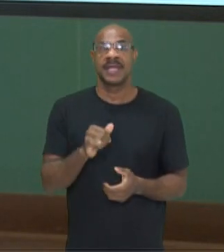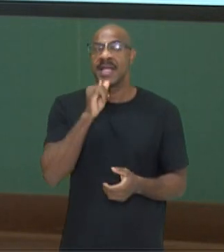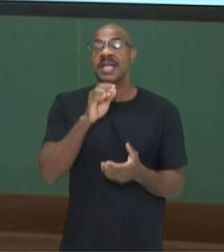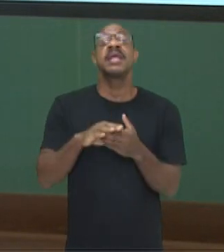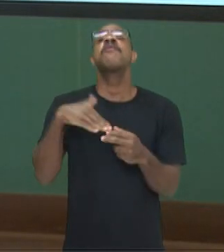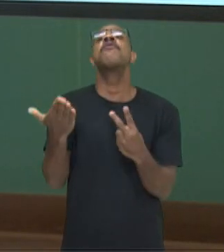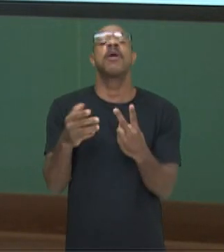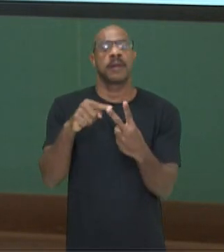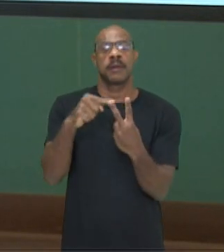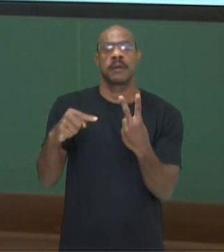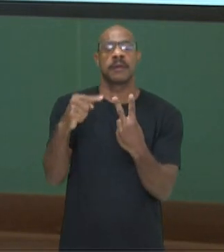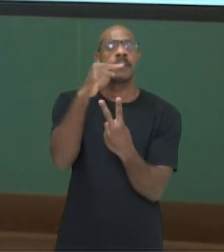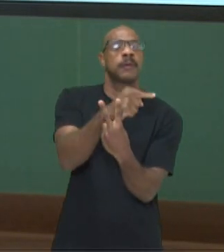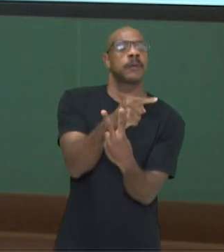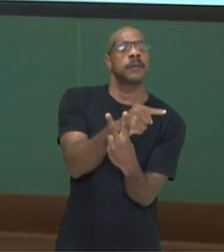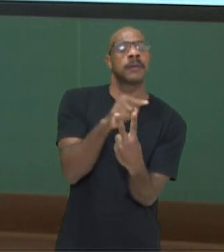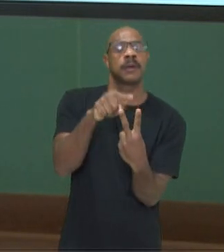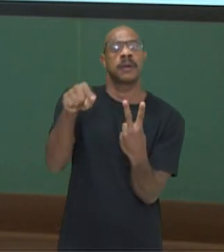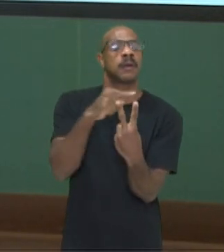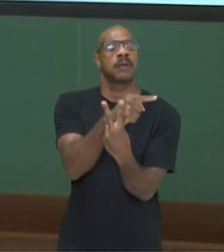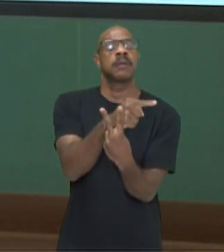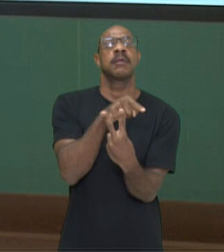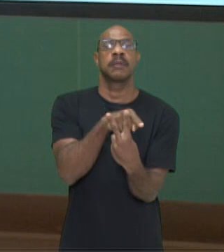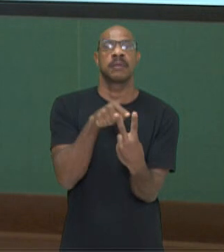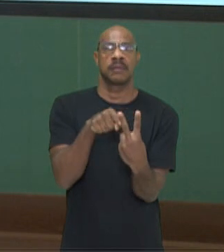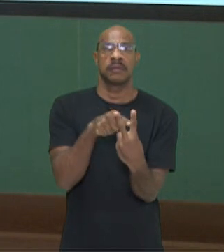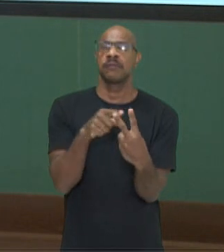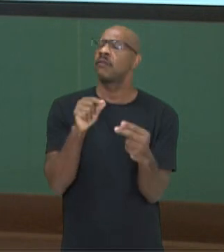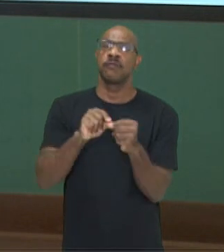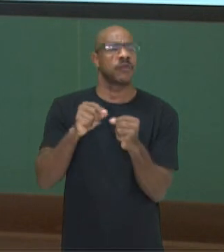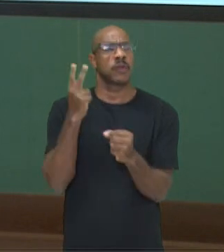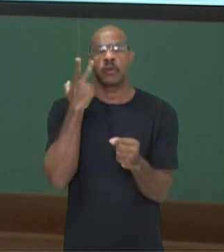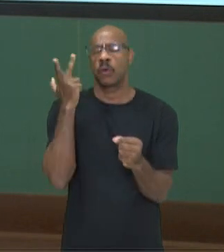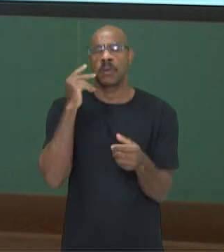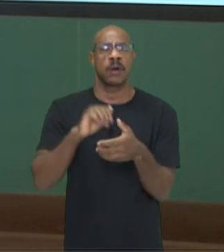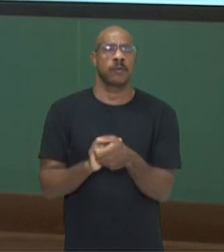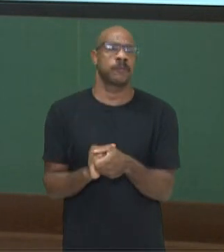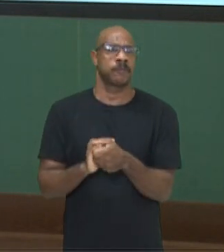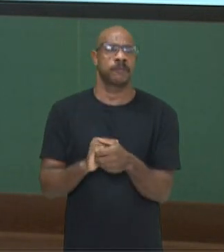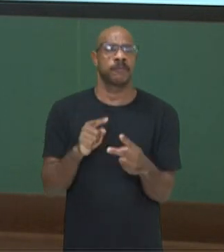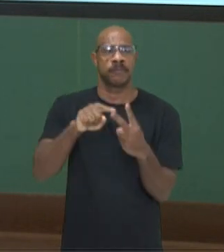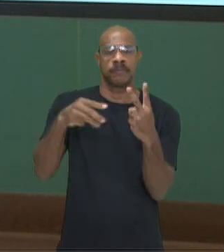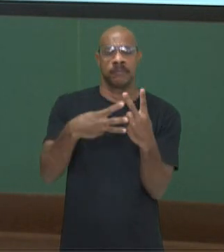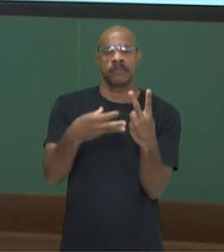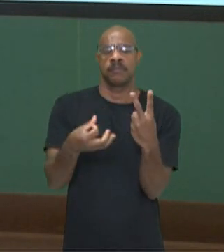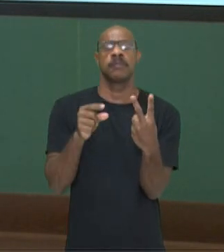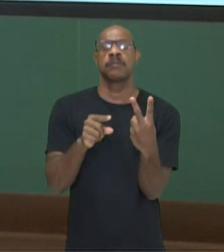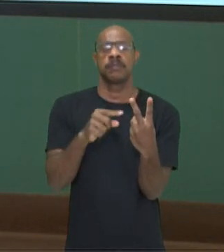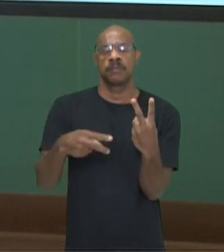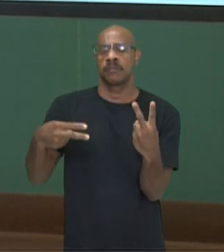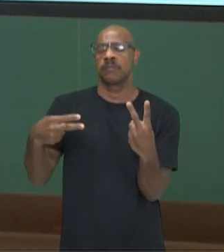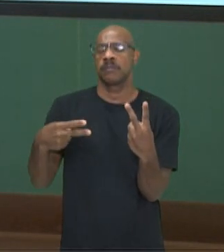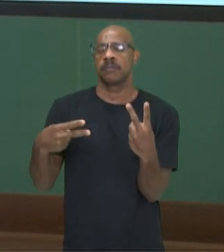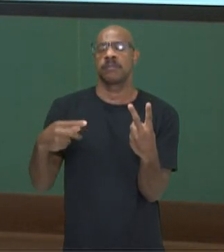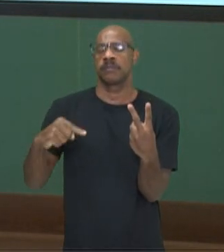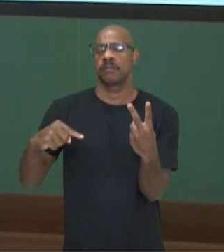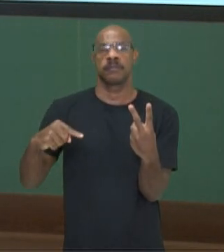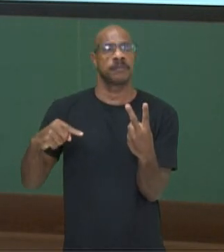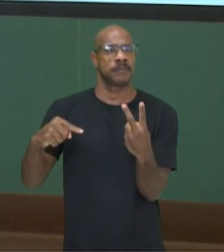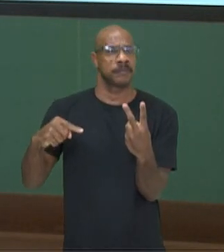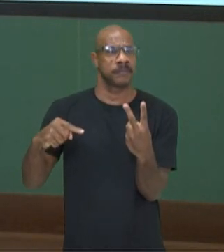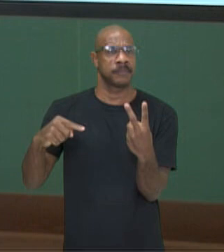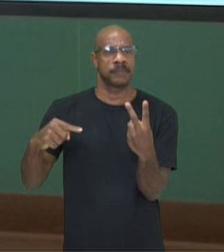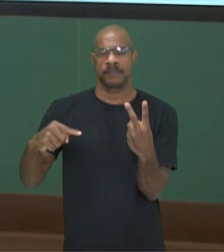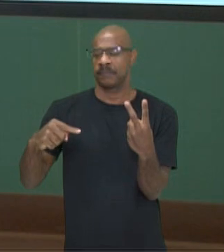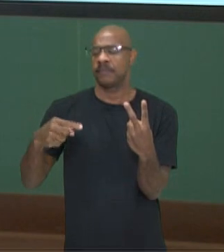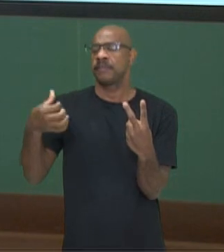está fora da raiz? Você vai calcular a raiz quadrada normal. Raiz quadrada de 36 é 6. E vai